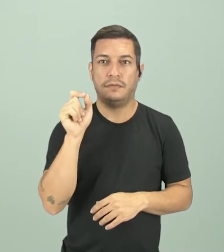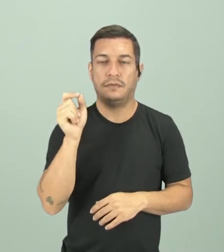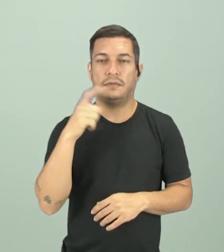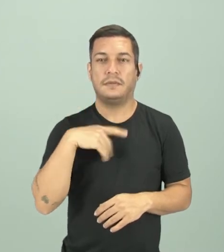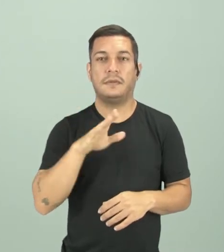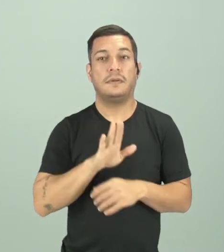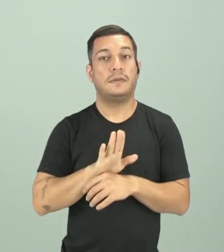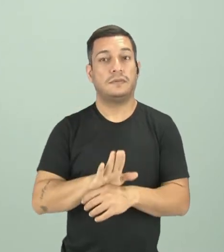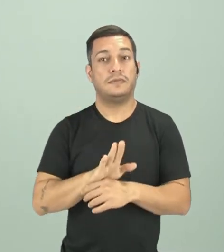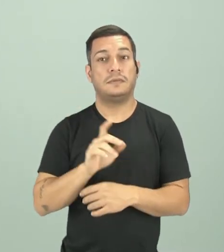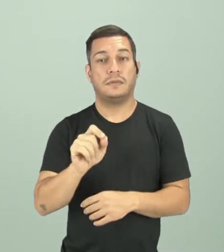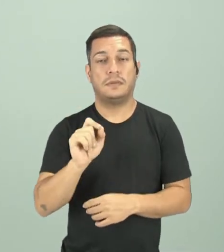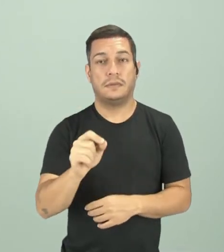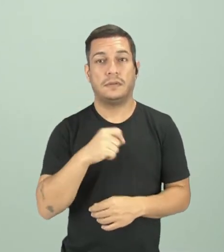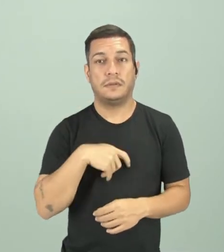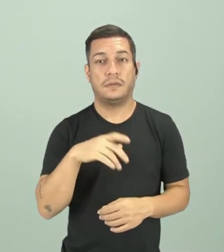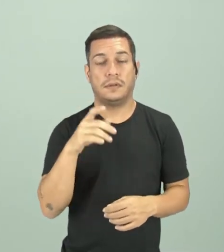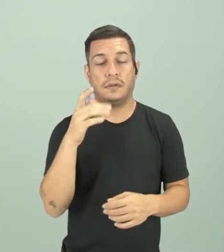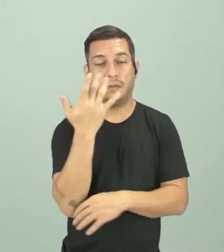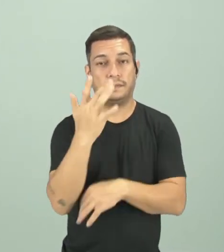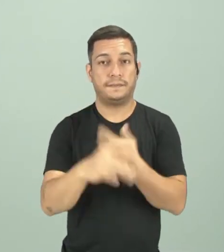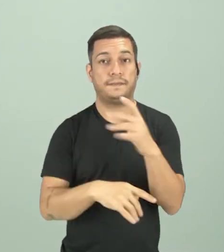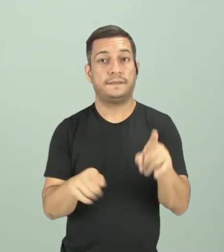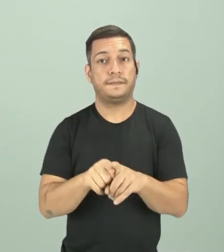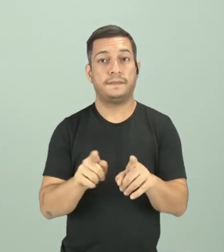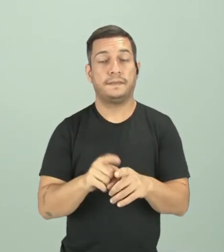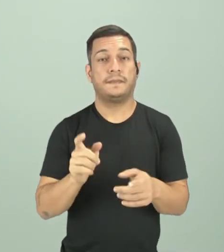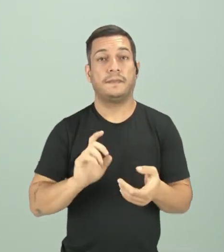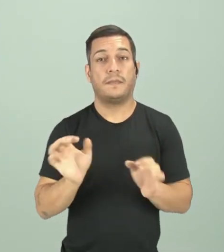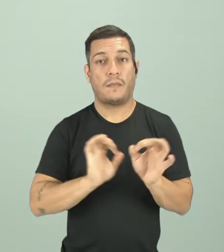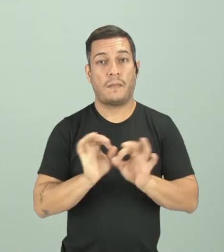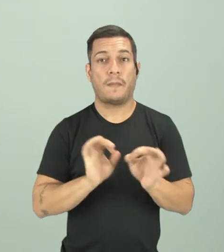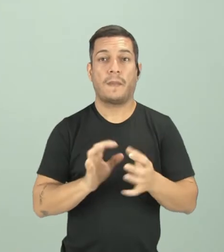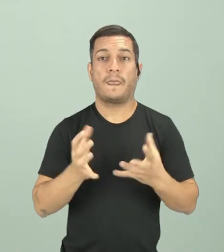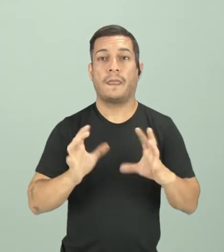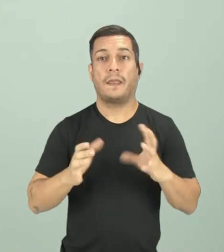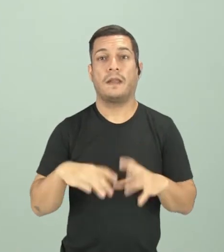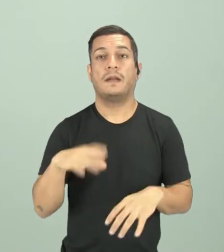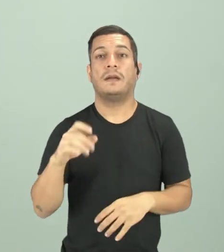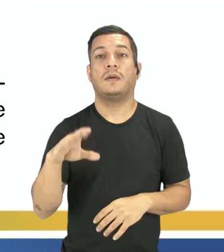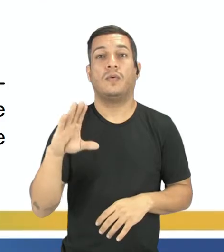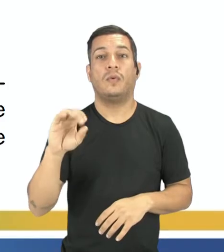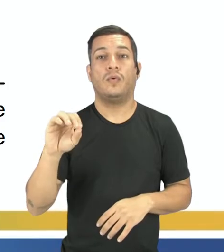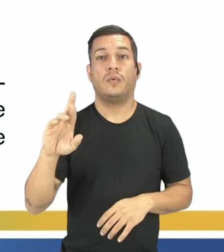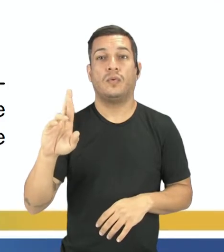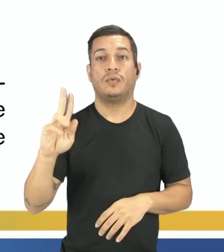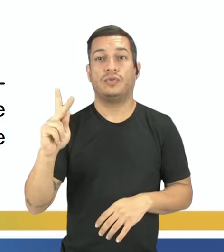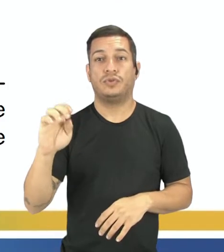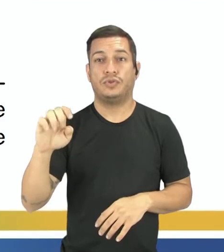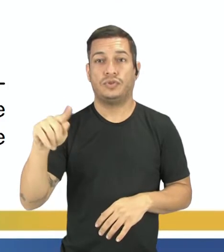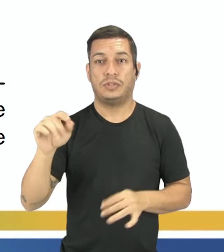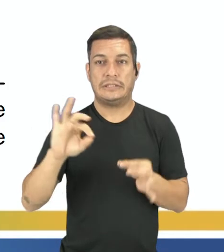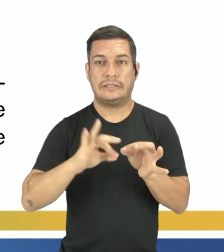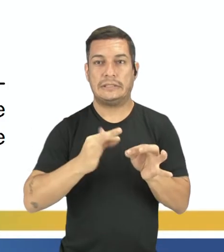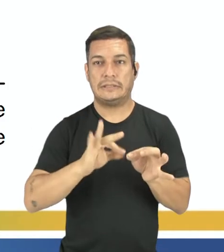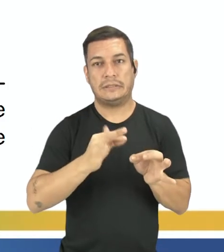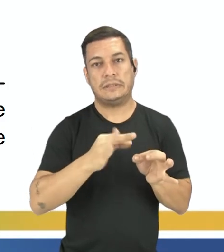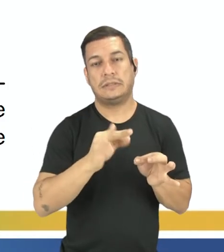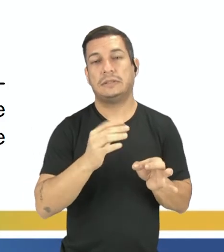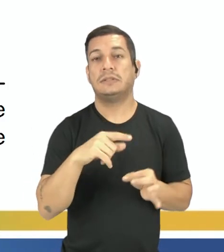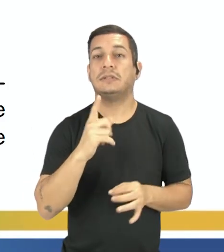essas situações. E também o acabamento da nossa bolinha aí, ela é feita de crochê. Esse acabamento é realizado